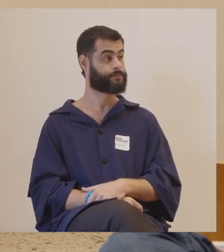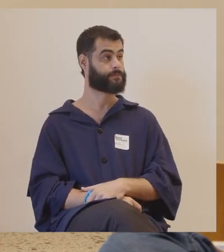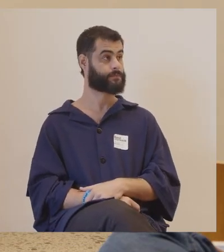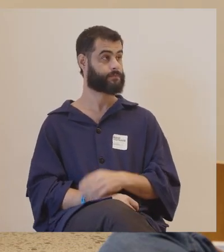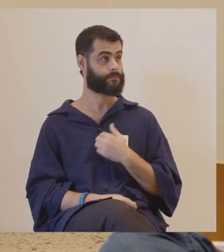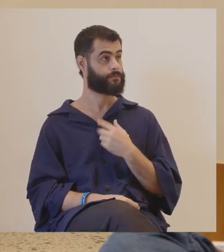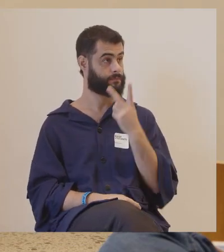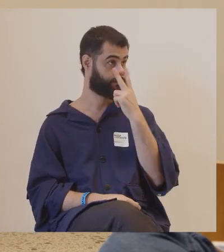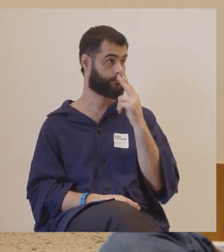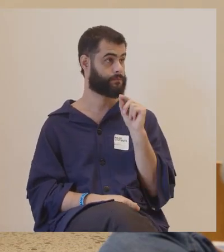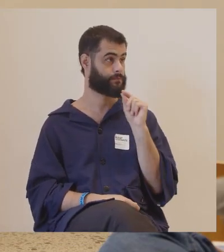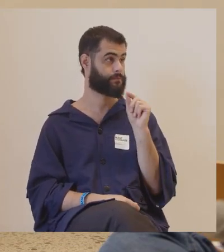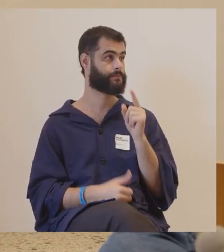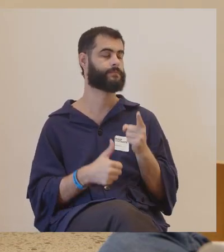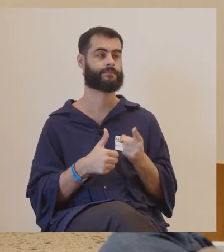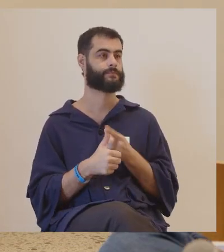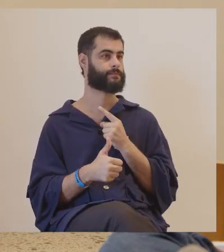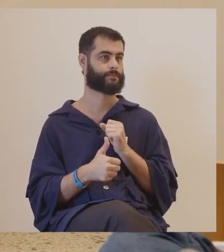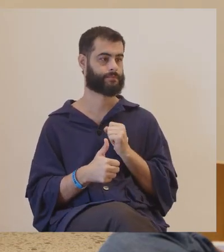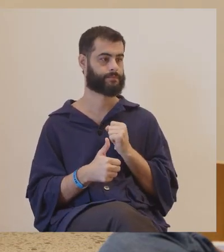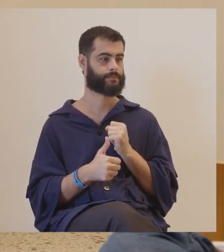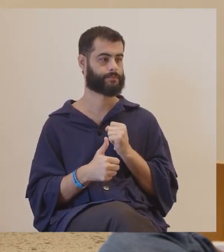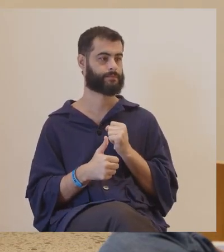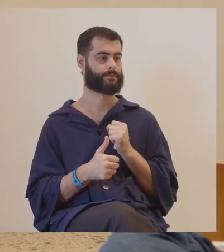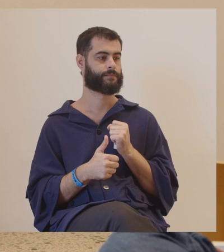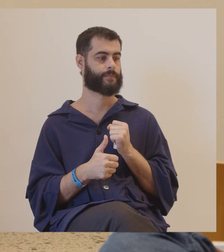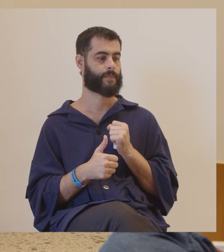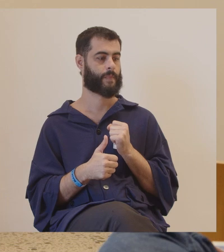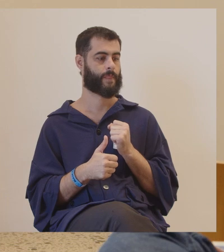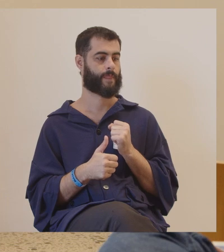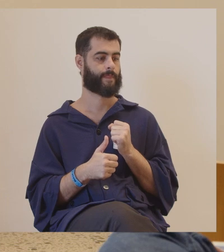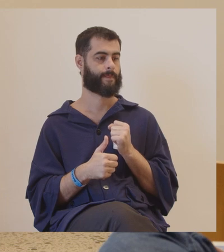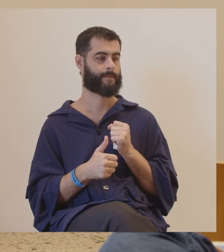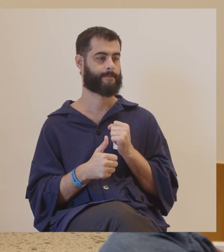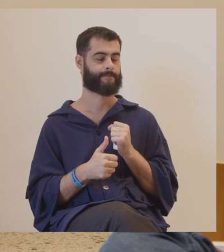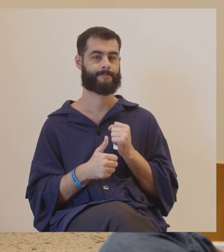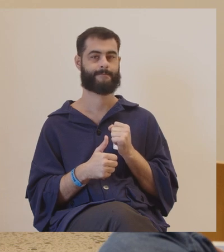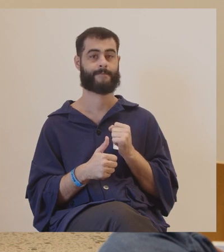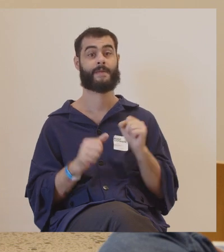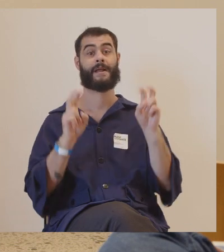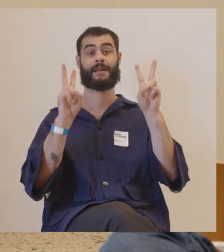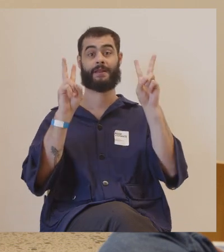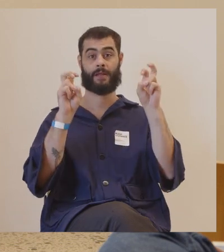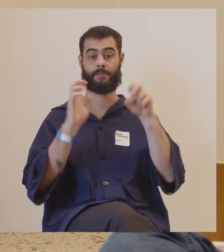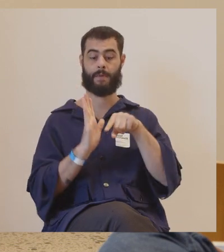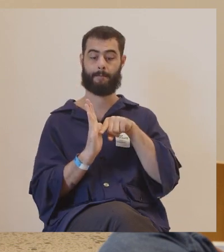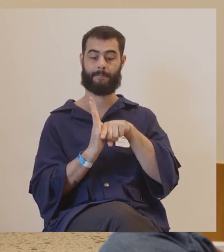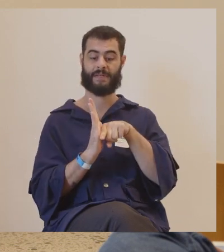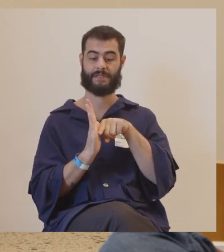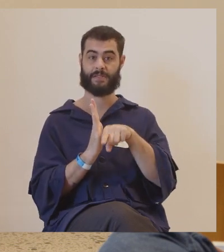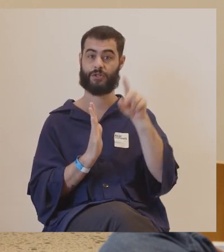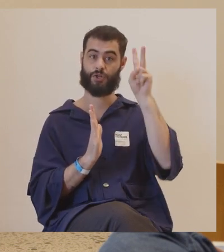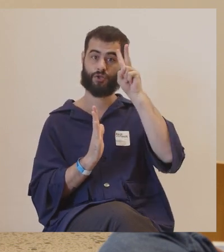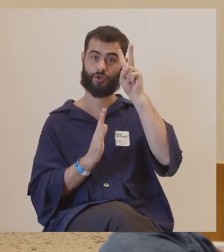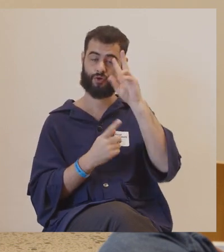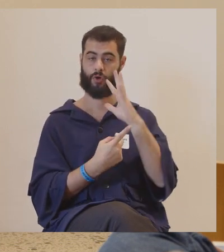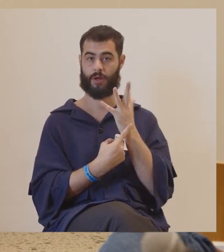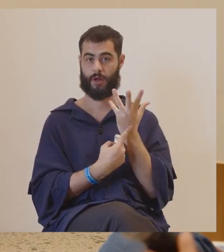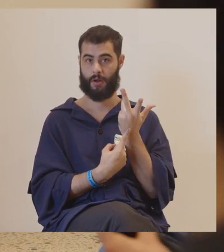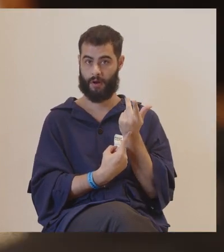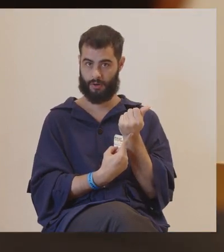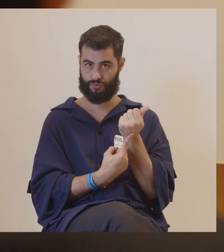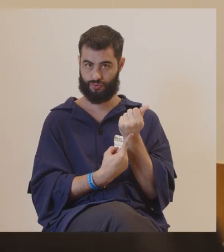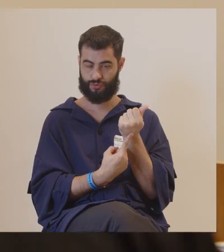é, de fato, quer dizer, se a gente pensa na pesquisa em História da Arte, desde sempre, né, e pensa na pesquisa em História da Arte